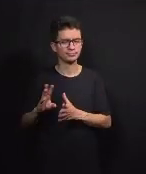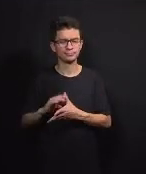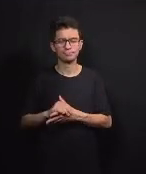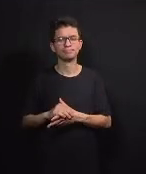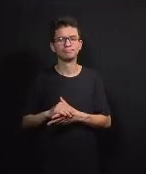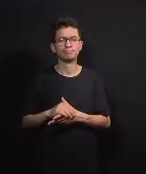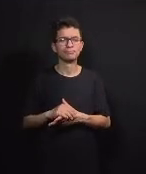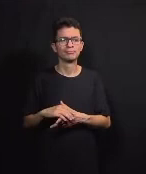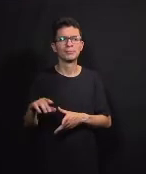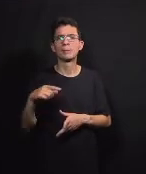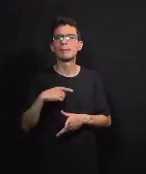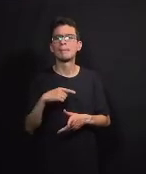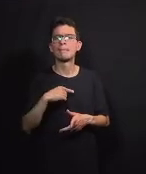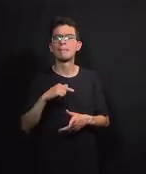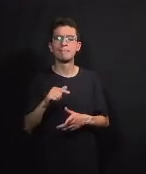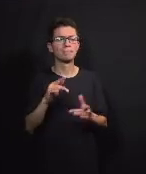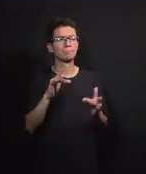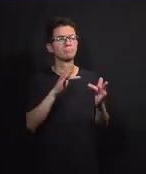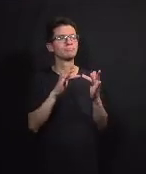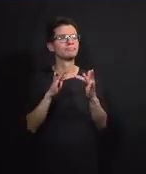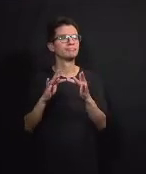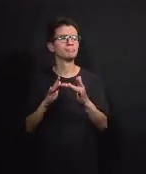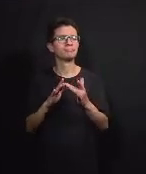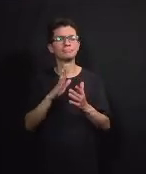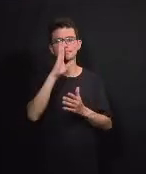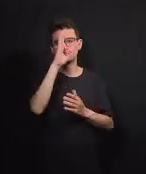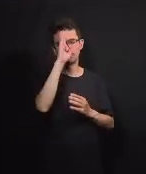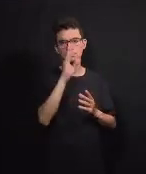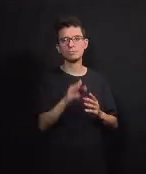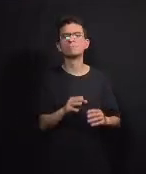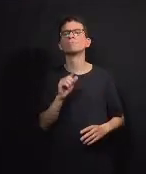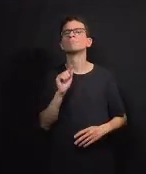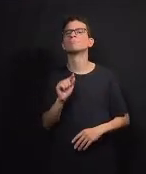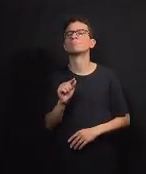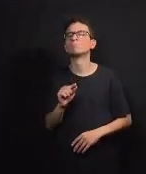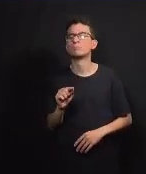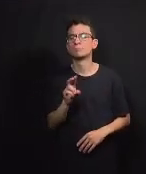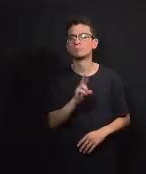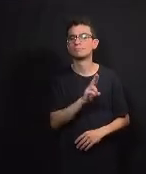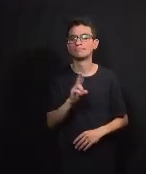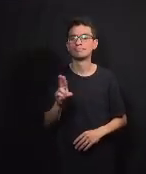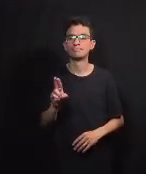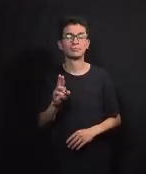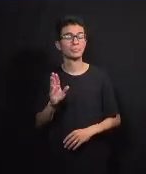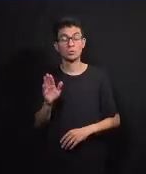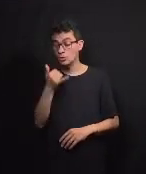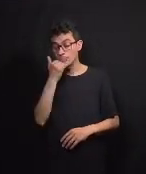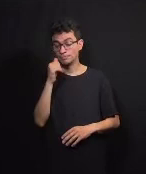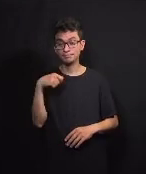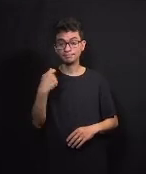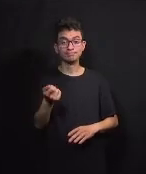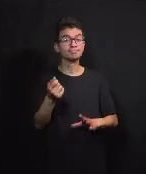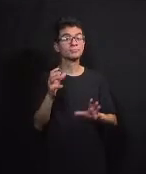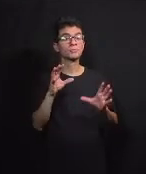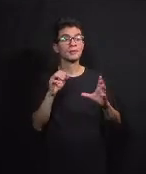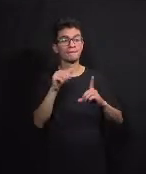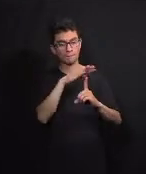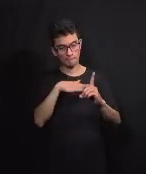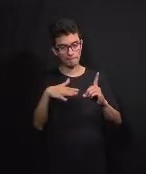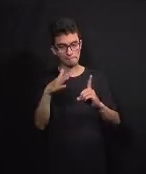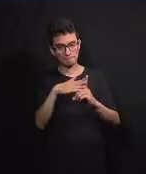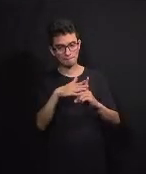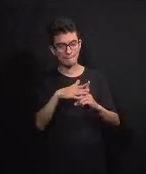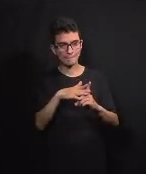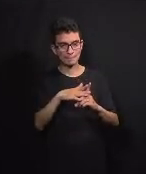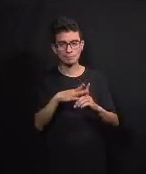caminho de um contato direto com o que ele chamou o povo, deixando de lado as